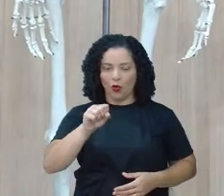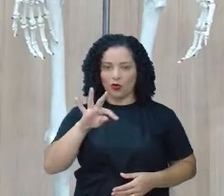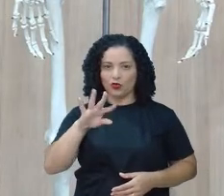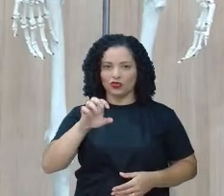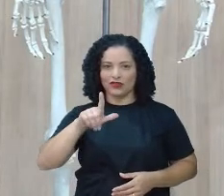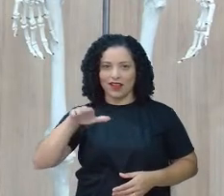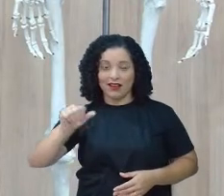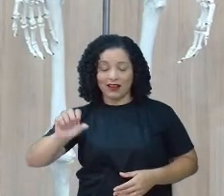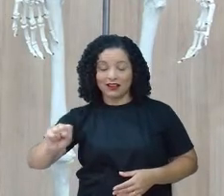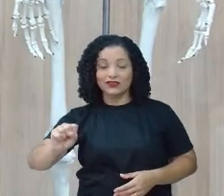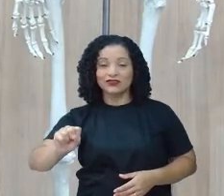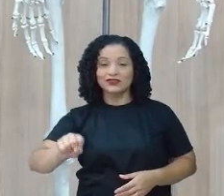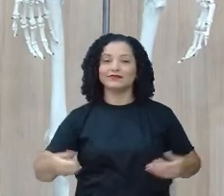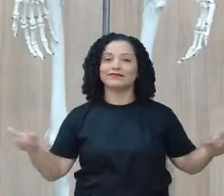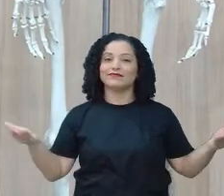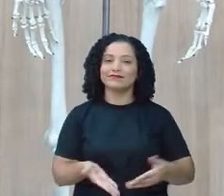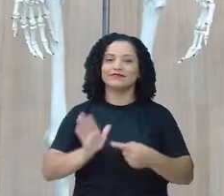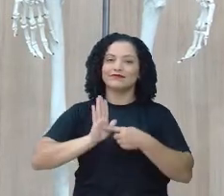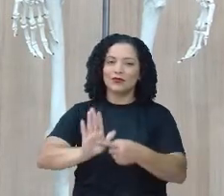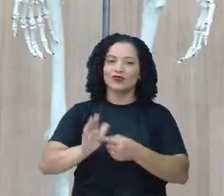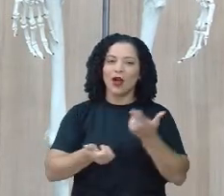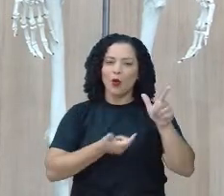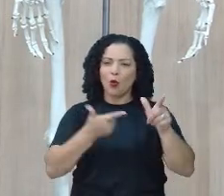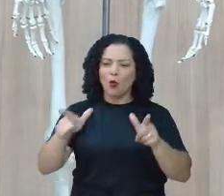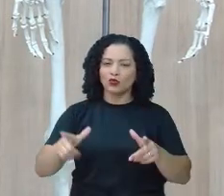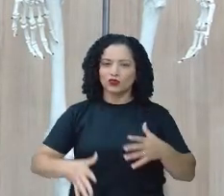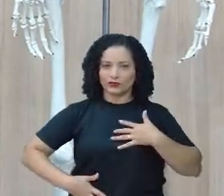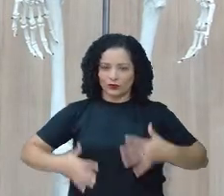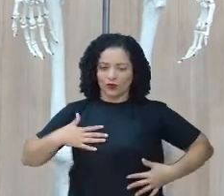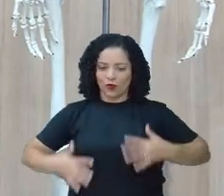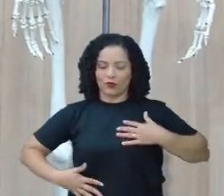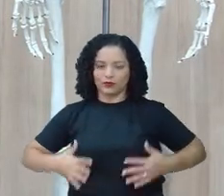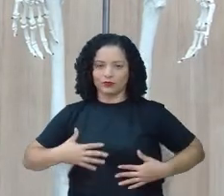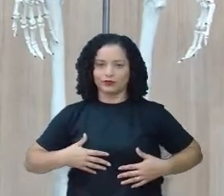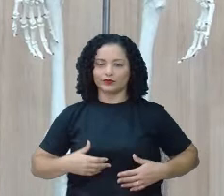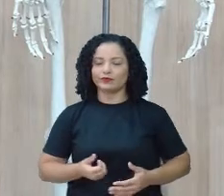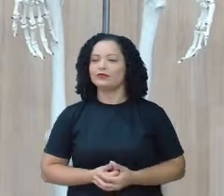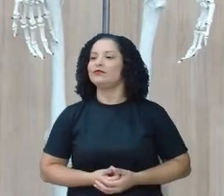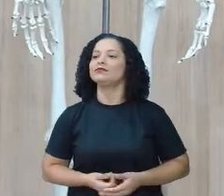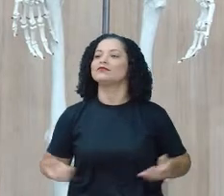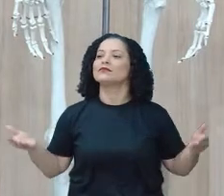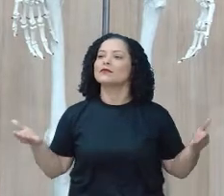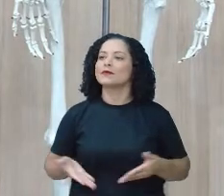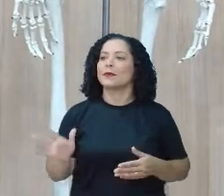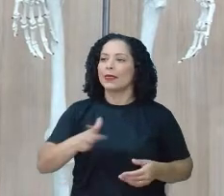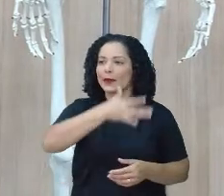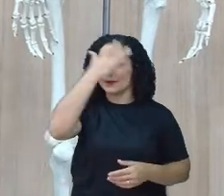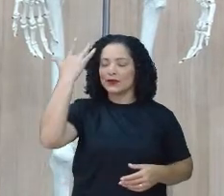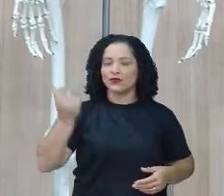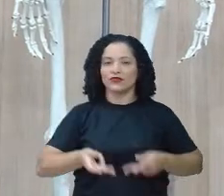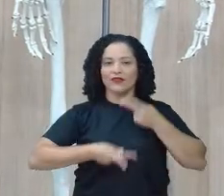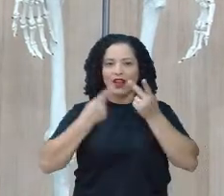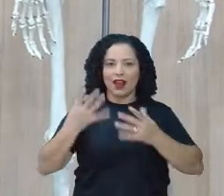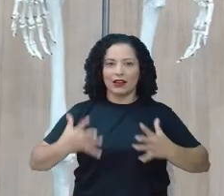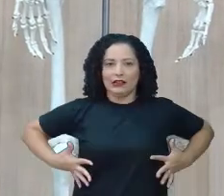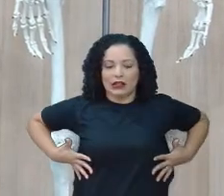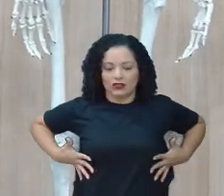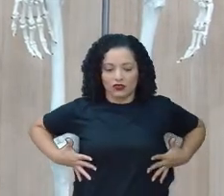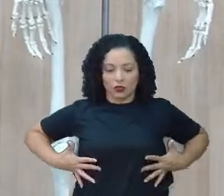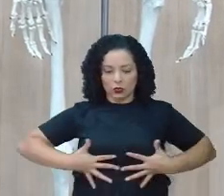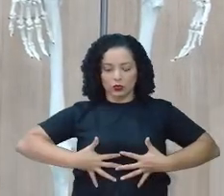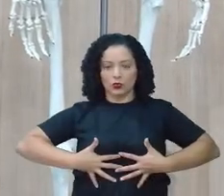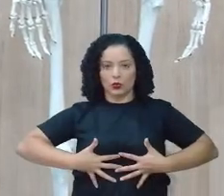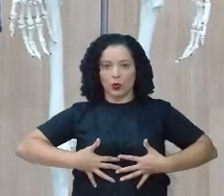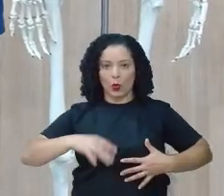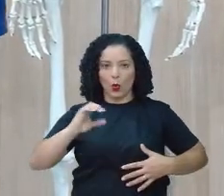vocês estão falando e vou apresentando outros, ok? Então, alguns falaram aí das costelas, né? E aí